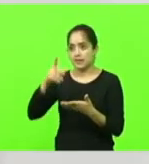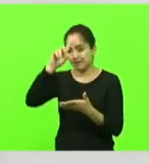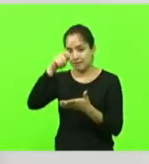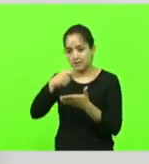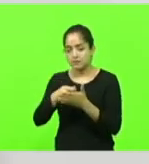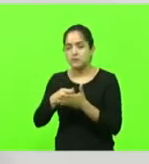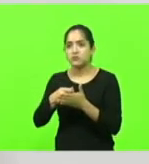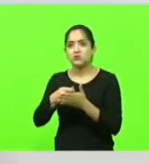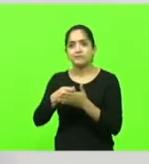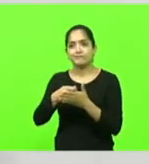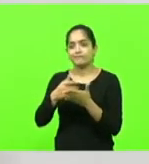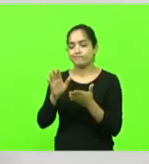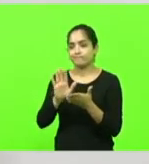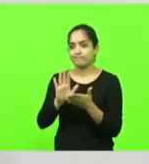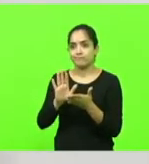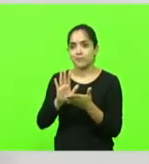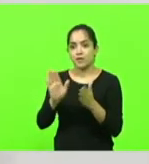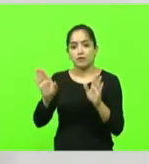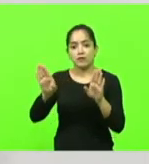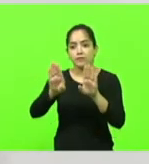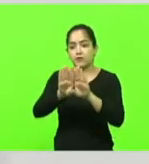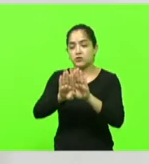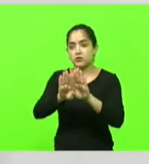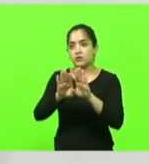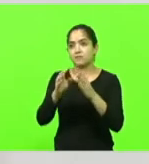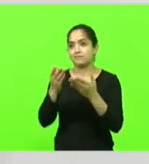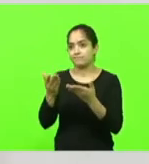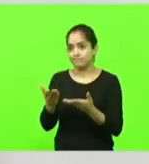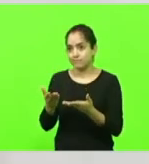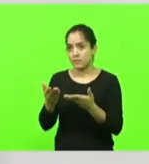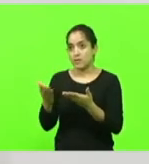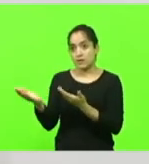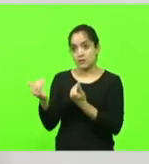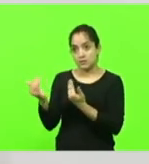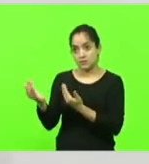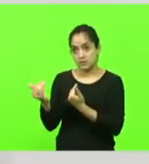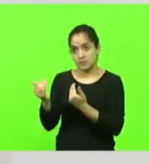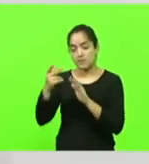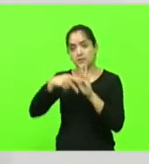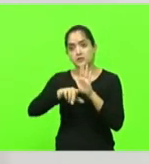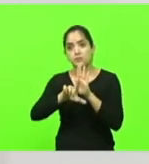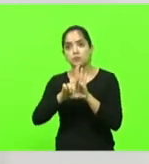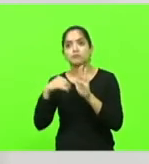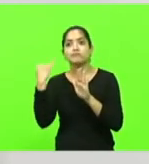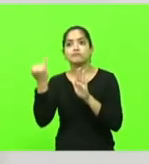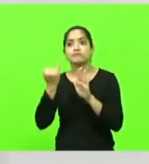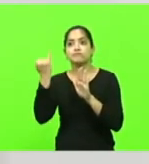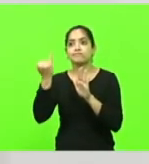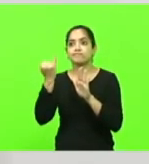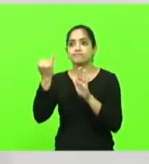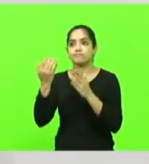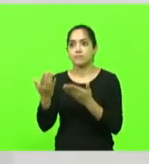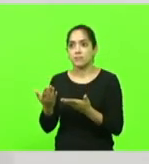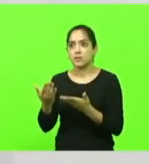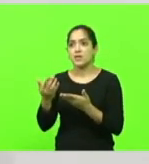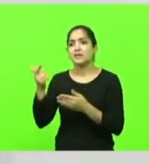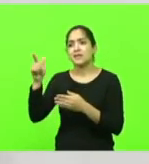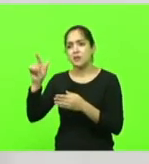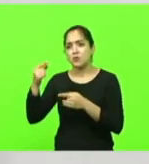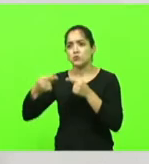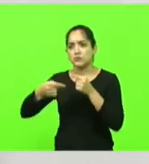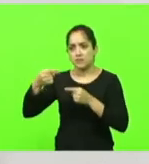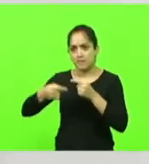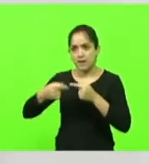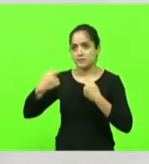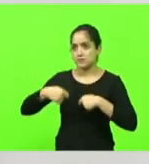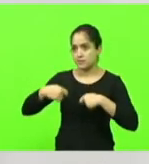vai fechar a porta para esses adolescentes, para esta política pública tão importante em nosso município. Temos aí outros debates que no passado